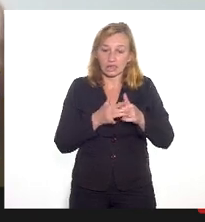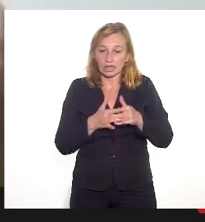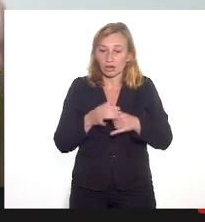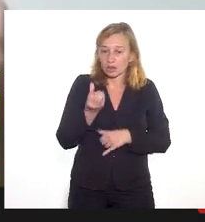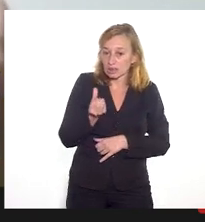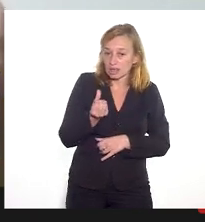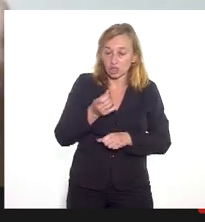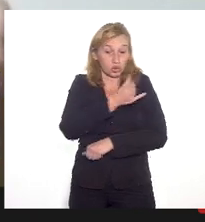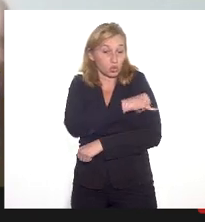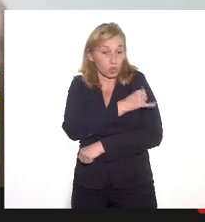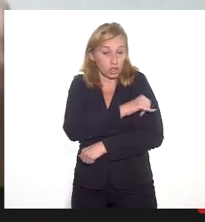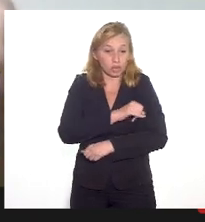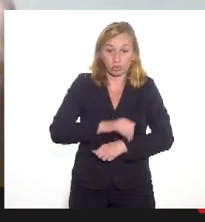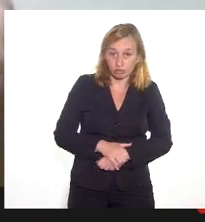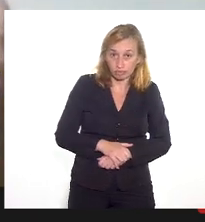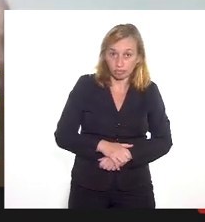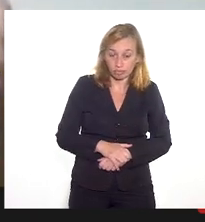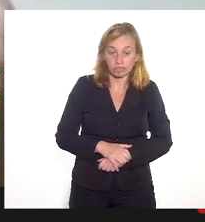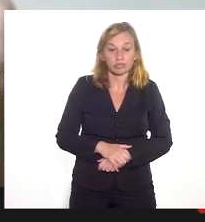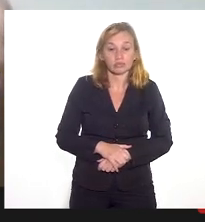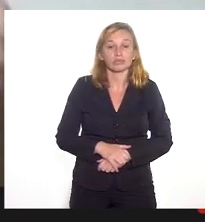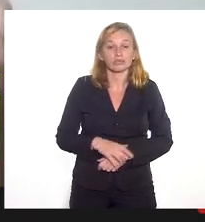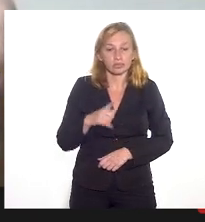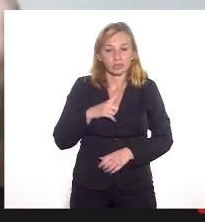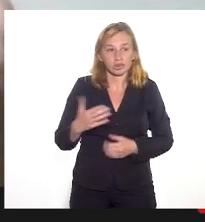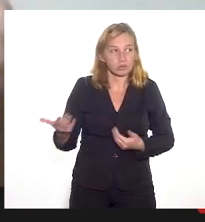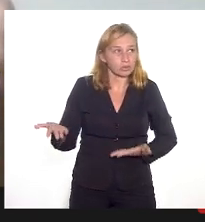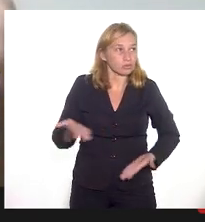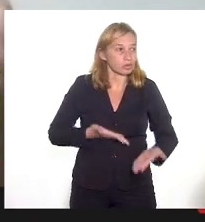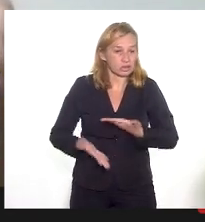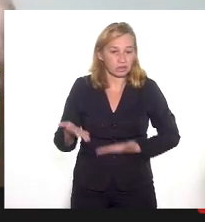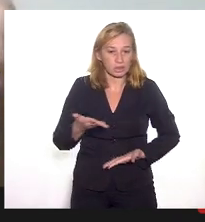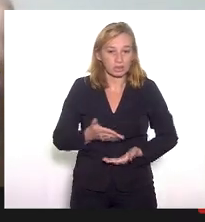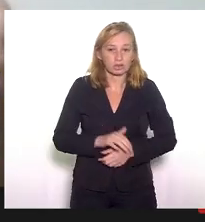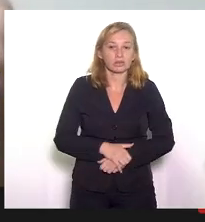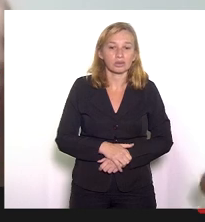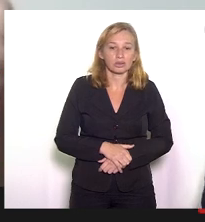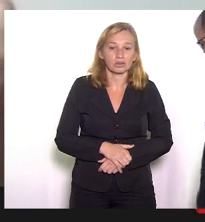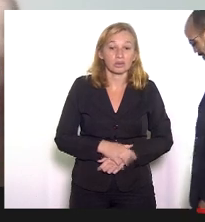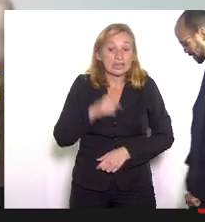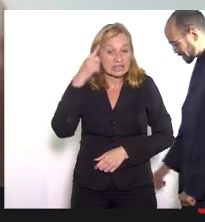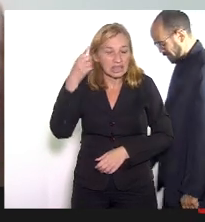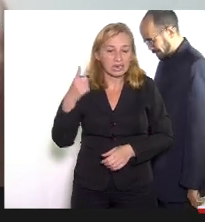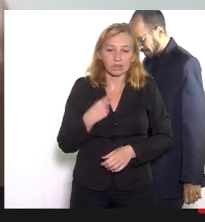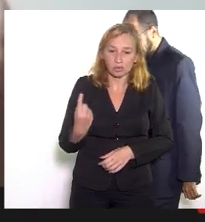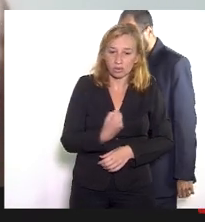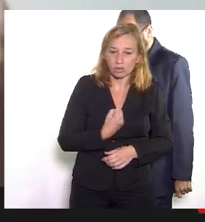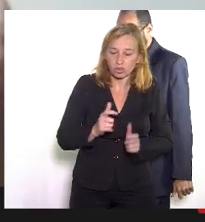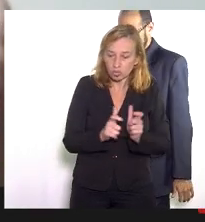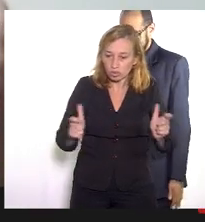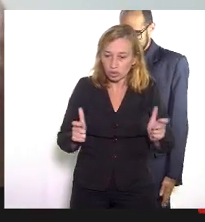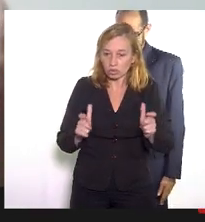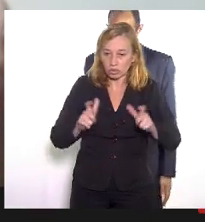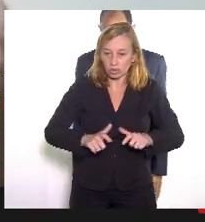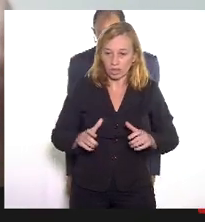coloca algumas coisas aí, então temos uma parceria. Então, a ideia nossa de fazer uma grande rede,